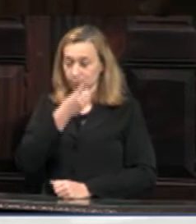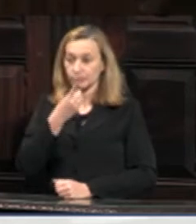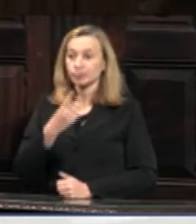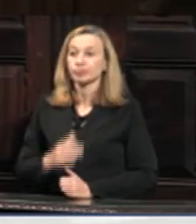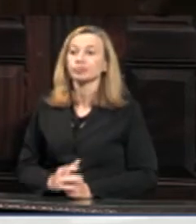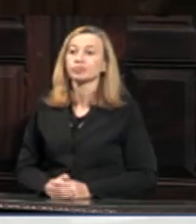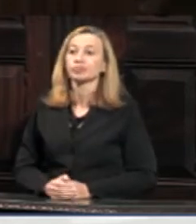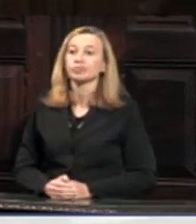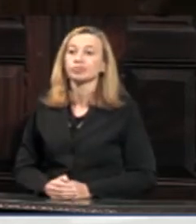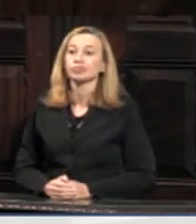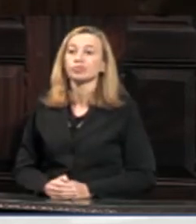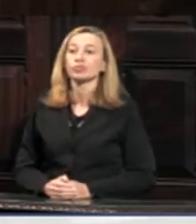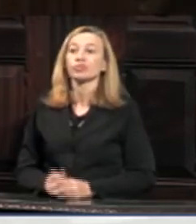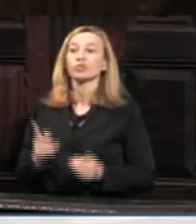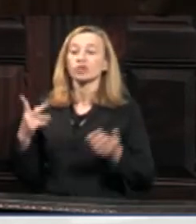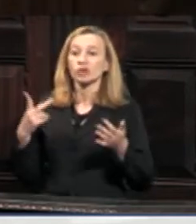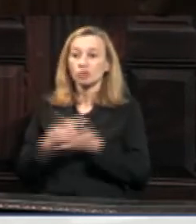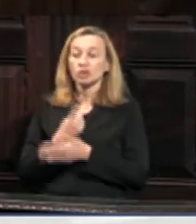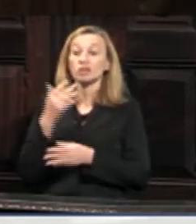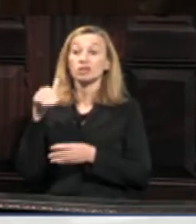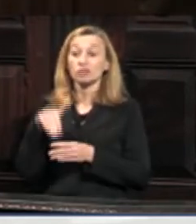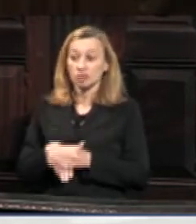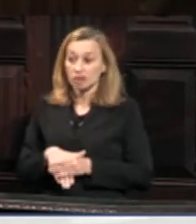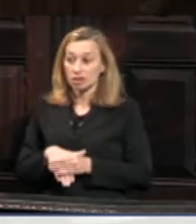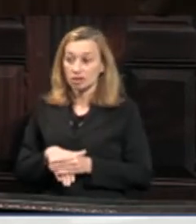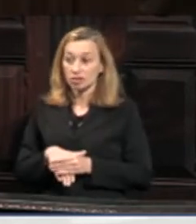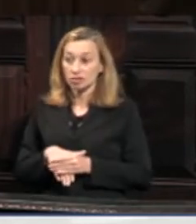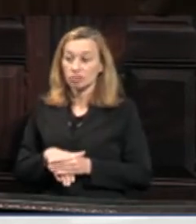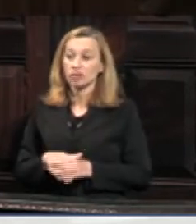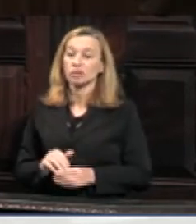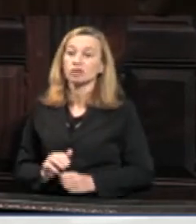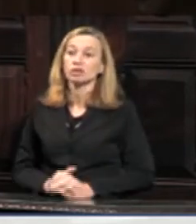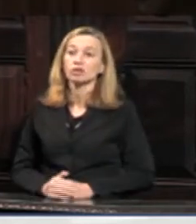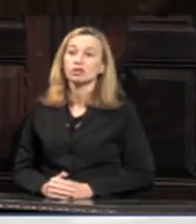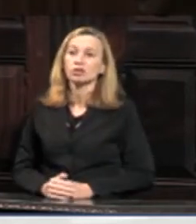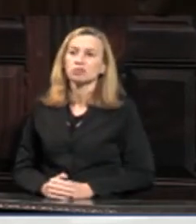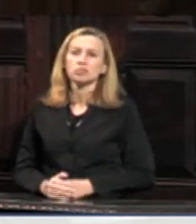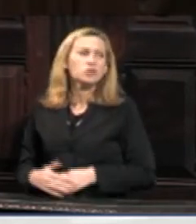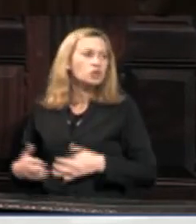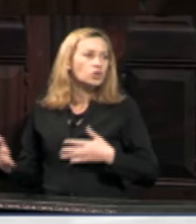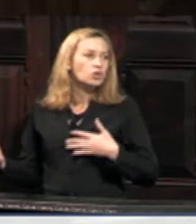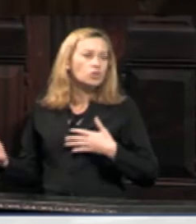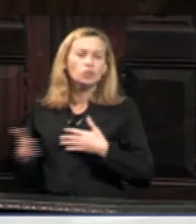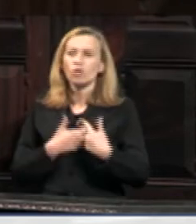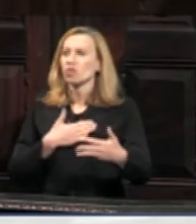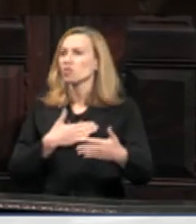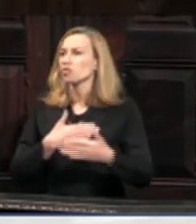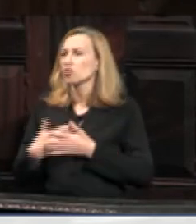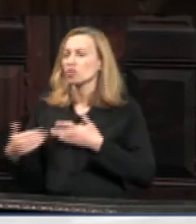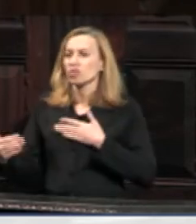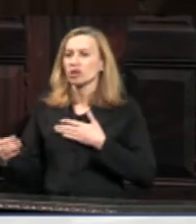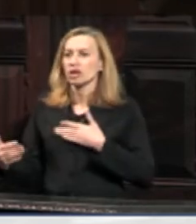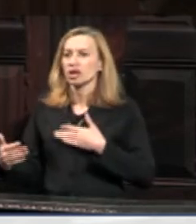quando acontecer a votação, seja qual for o resultado, tanto aqui no Rio